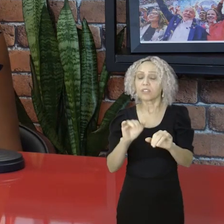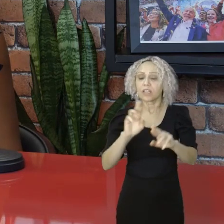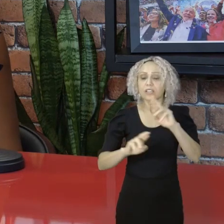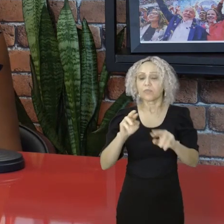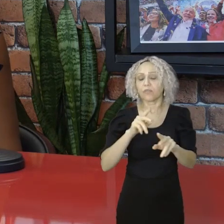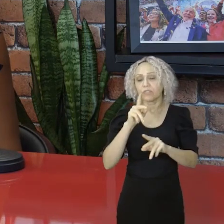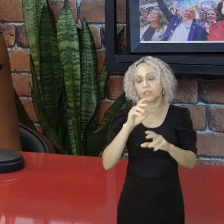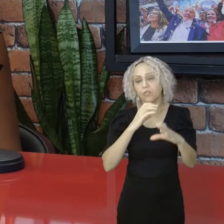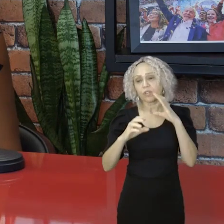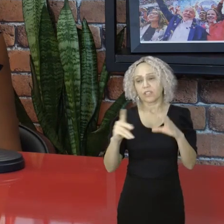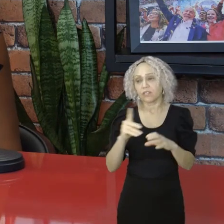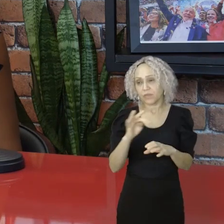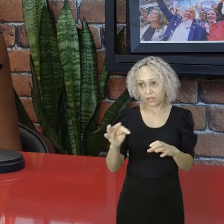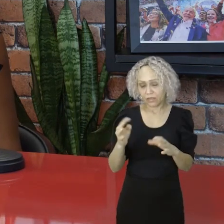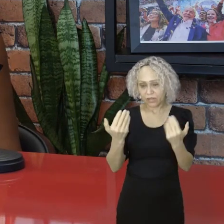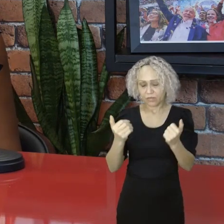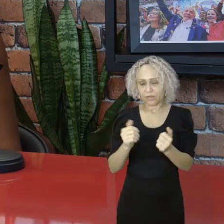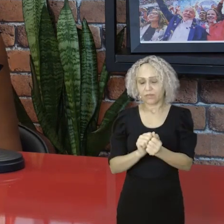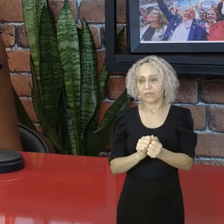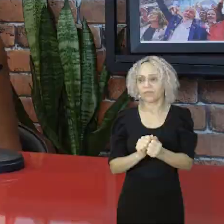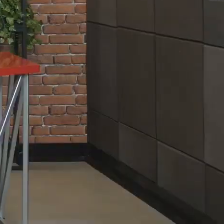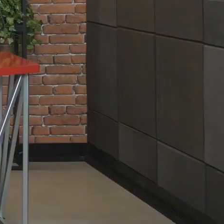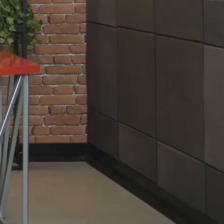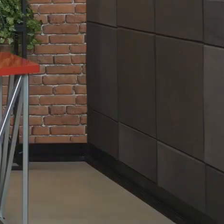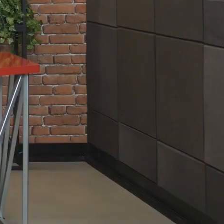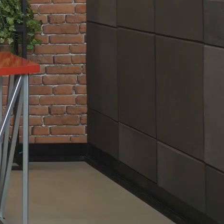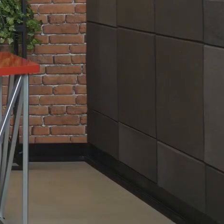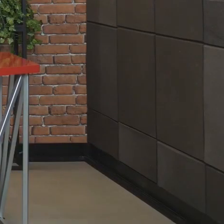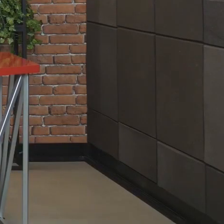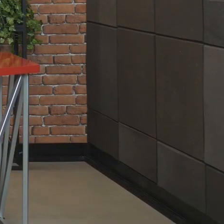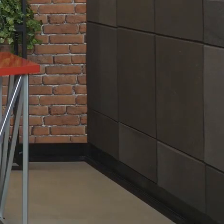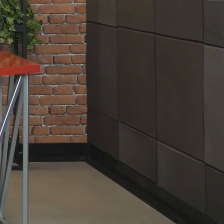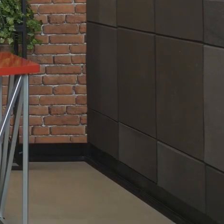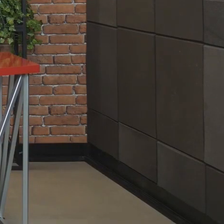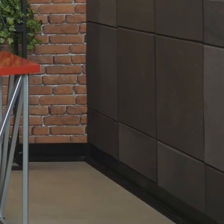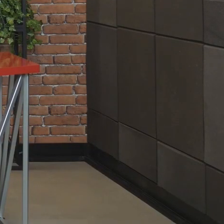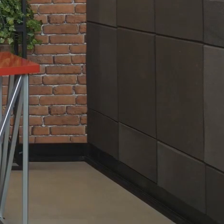Rede Povo de Comunicação do PT. Vem comigo!